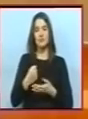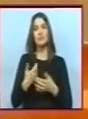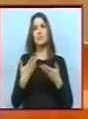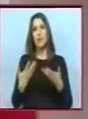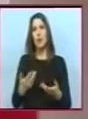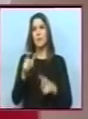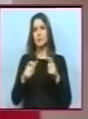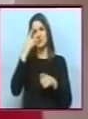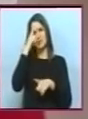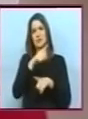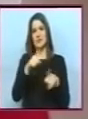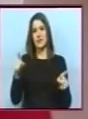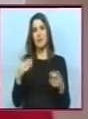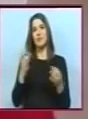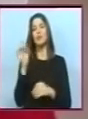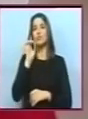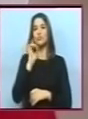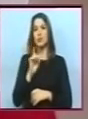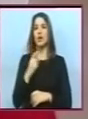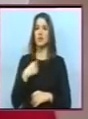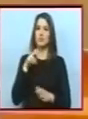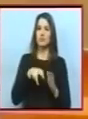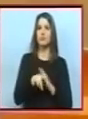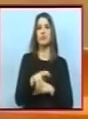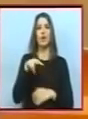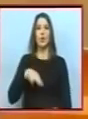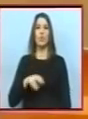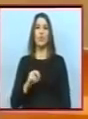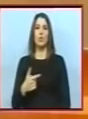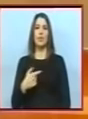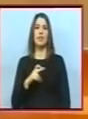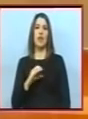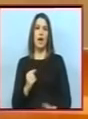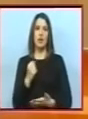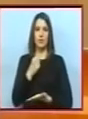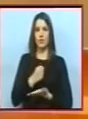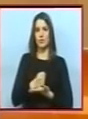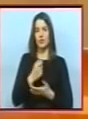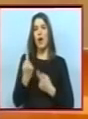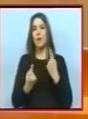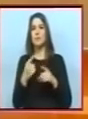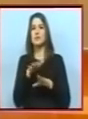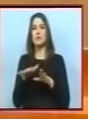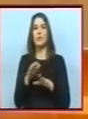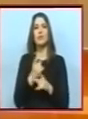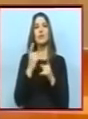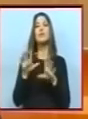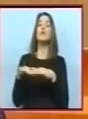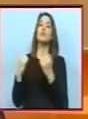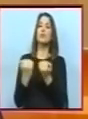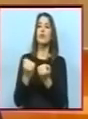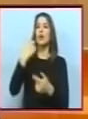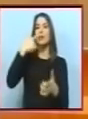estão conscientes de que é importante ir ao notário em algumas situações. Achou que acabou... A própria sociedade